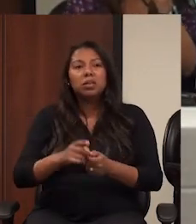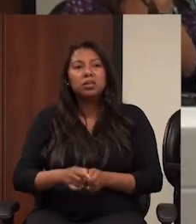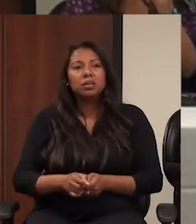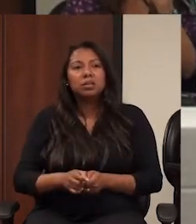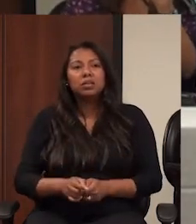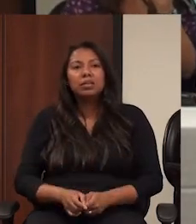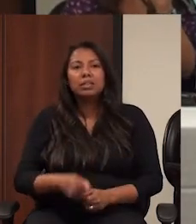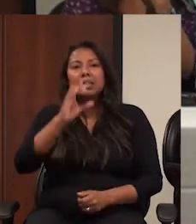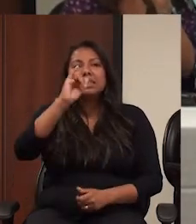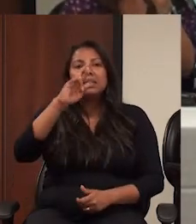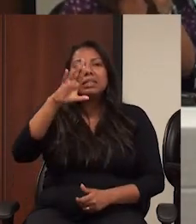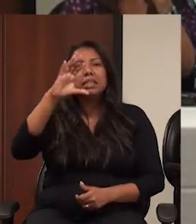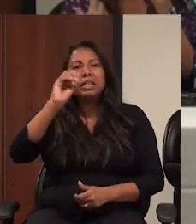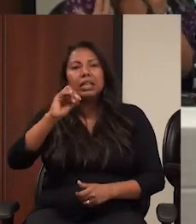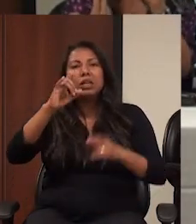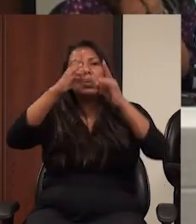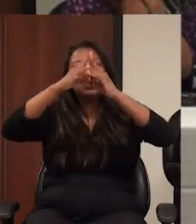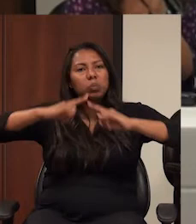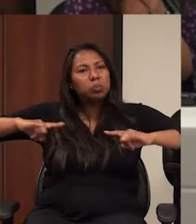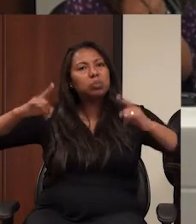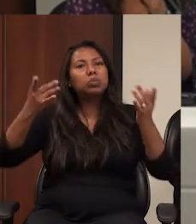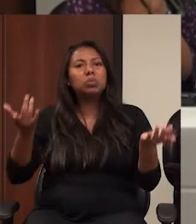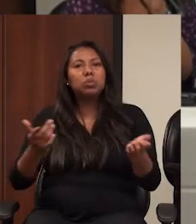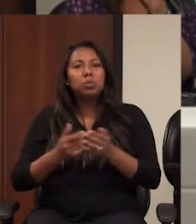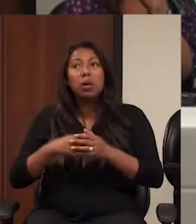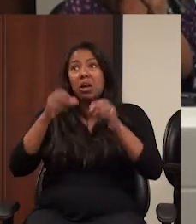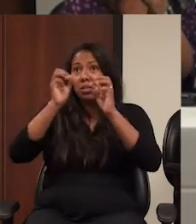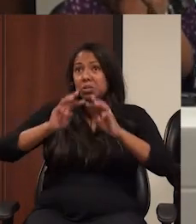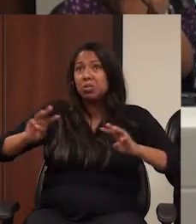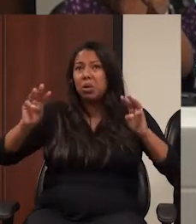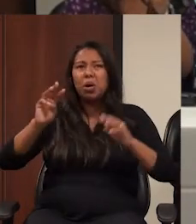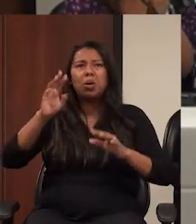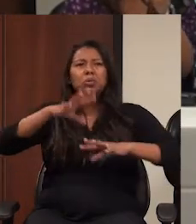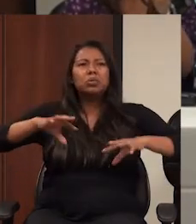fazer espetáculos públicos, eram motivos de chacota, de risada.